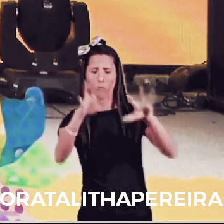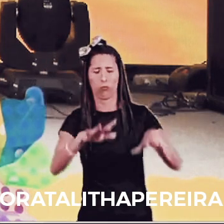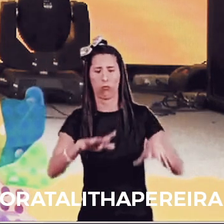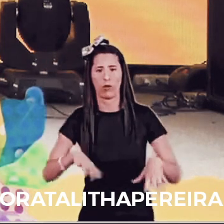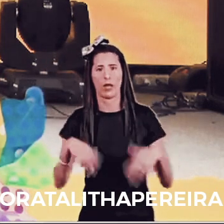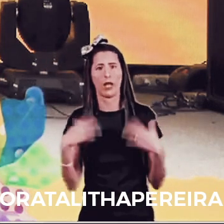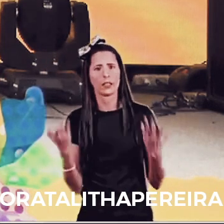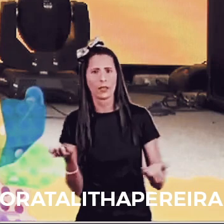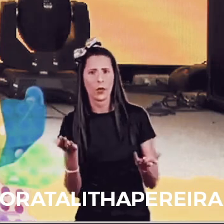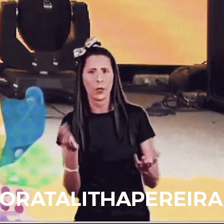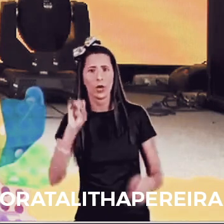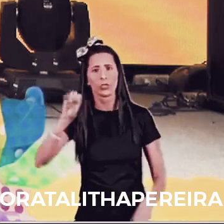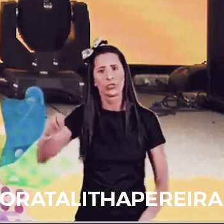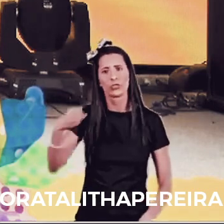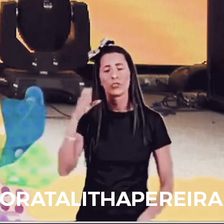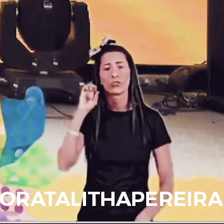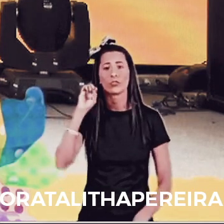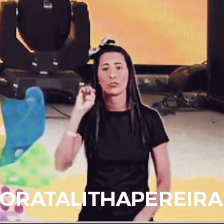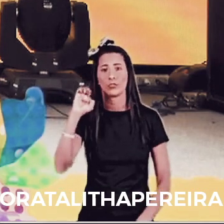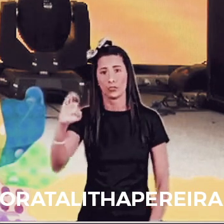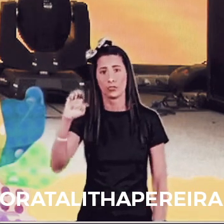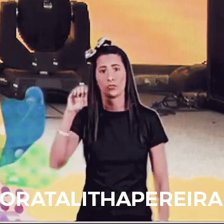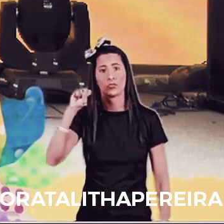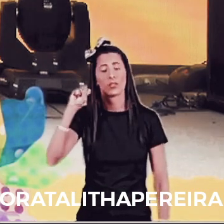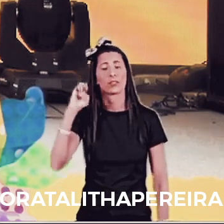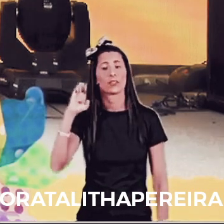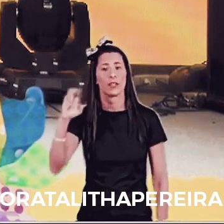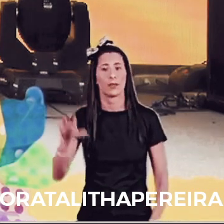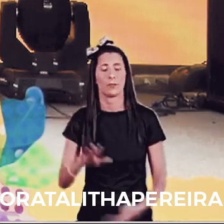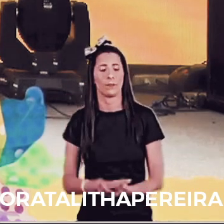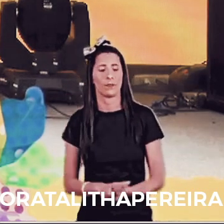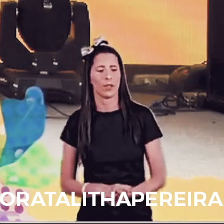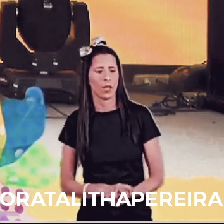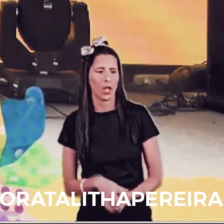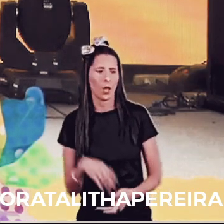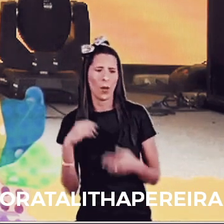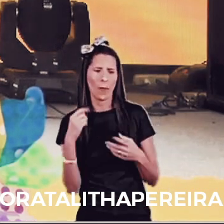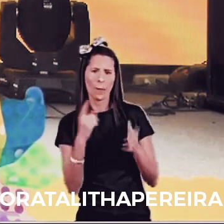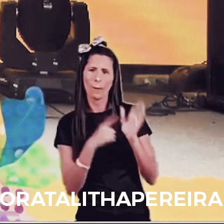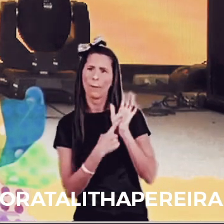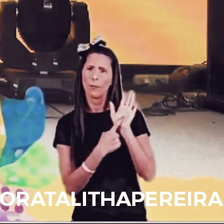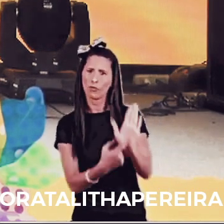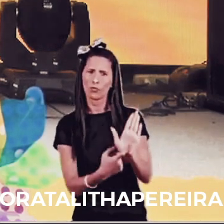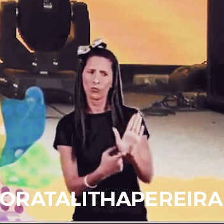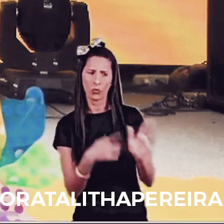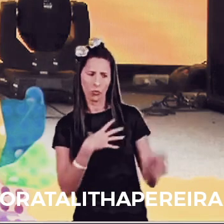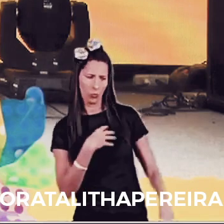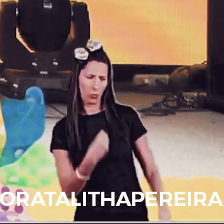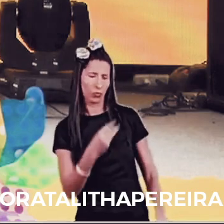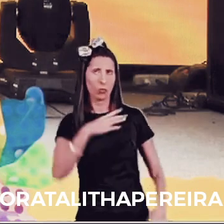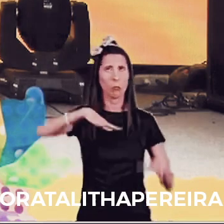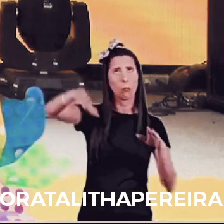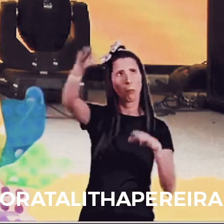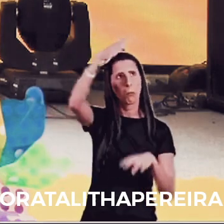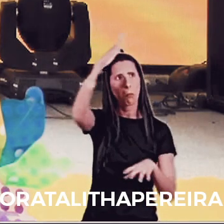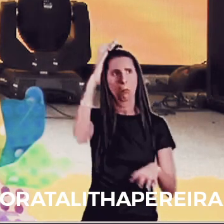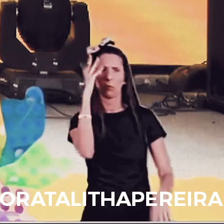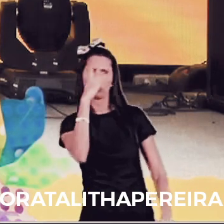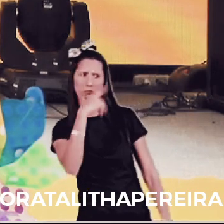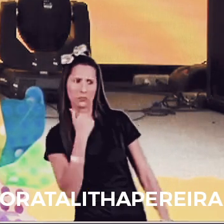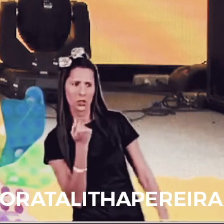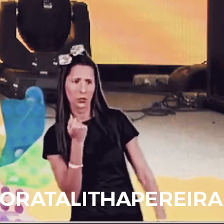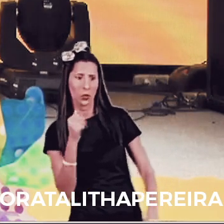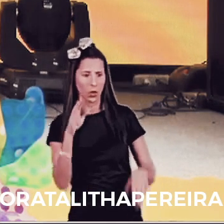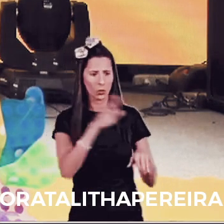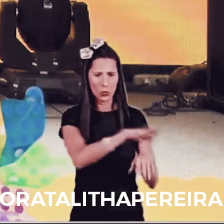né, todos grandes, grandões assim, formados, sabe, altão, lindos. Mas sabe o que aconteceu? Aí Jessé olhou e pegou e